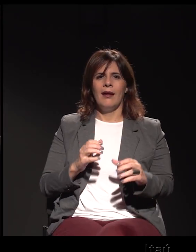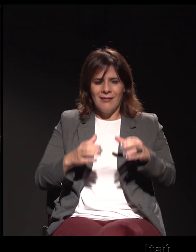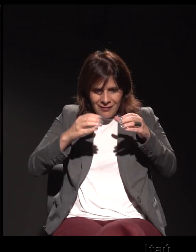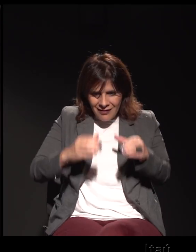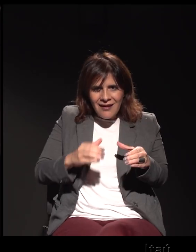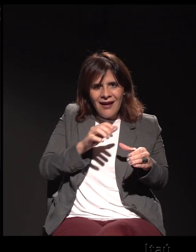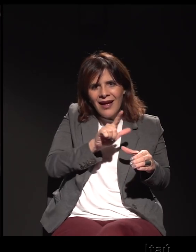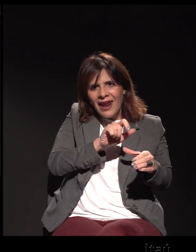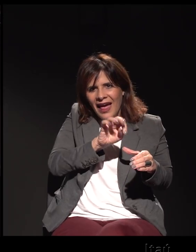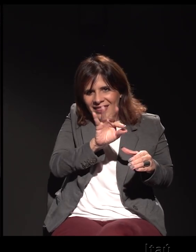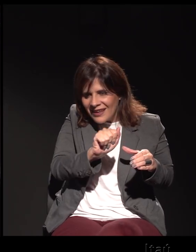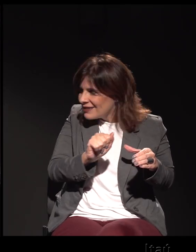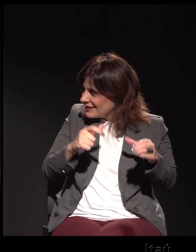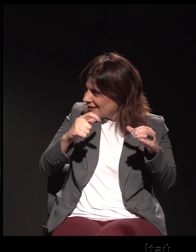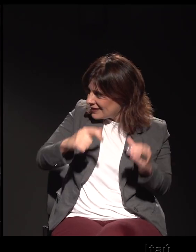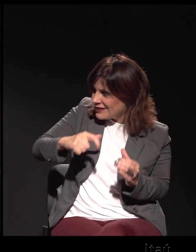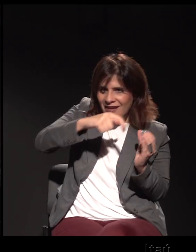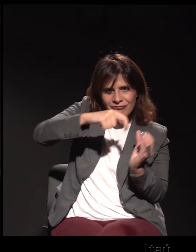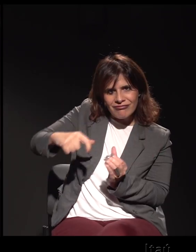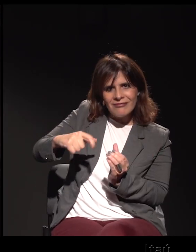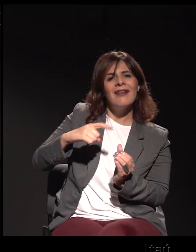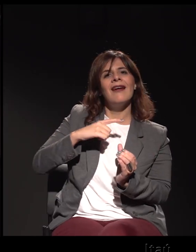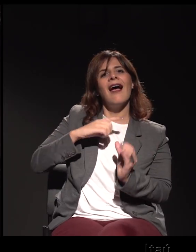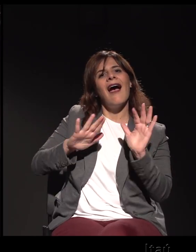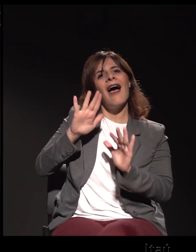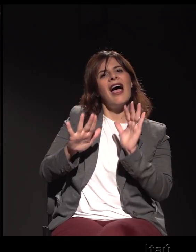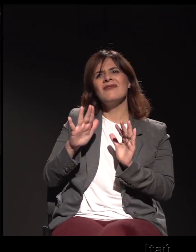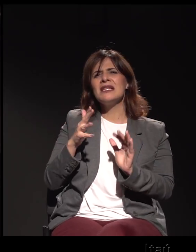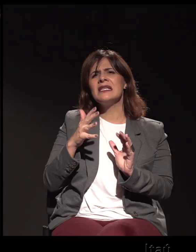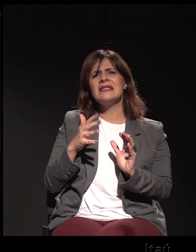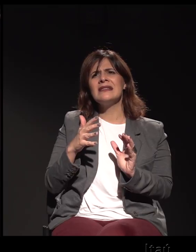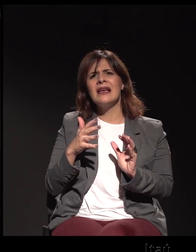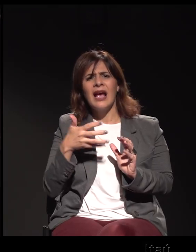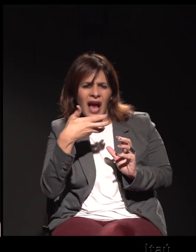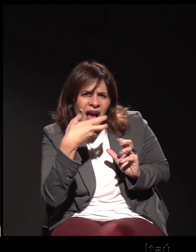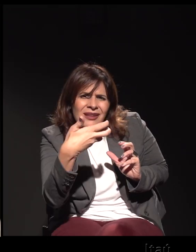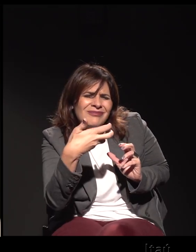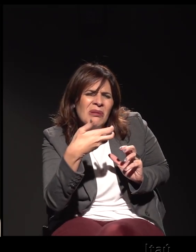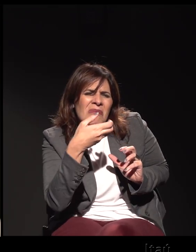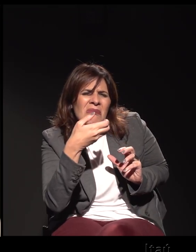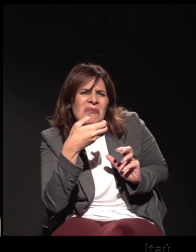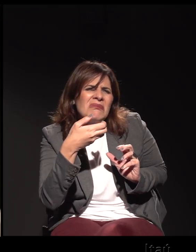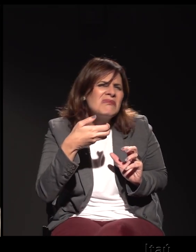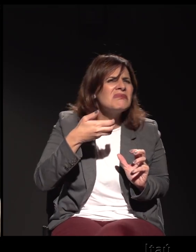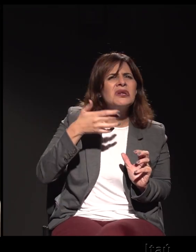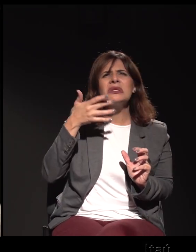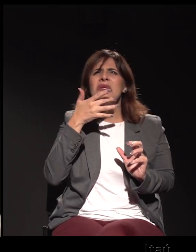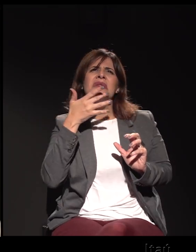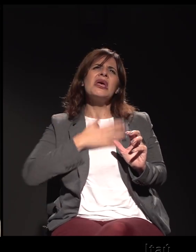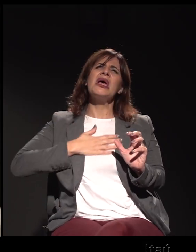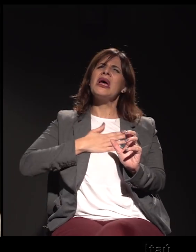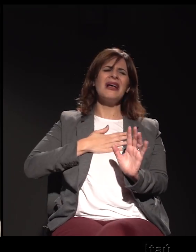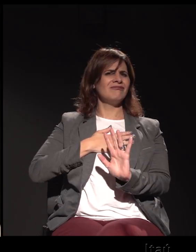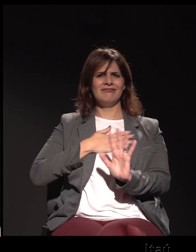E nem sempre o canto é agradável também, né? E, em geral, é o contrário, né? São raros os